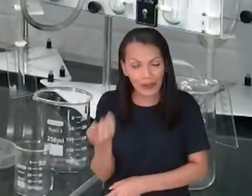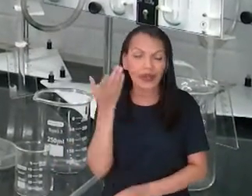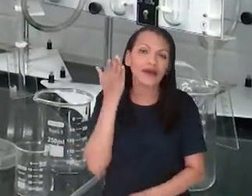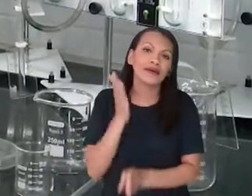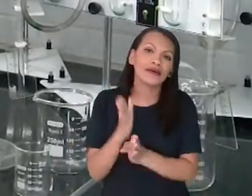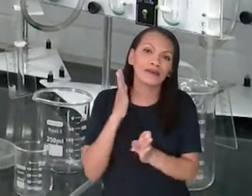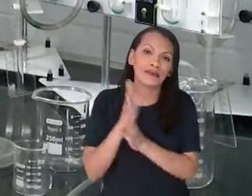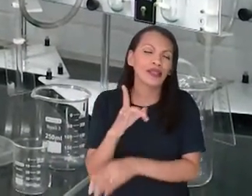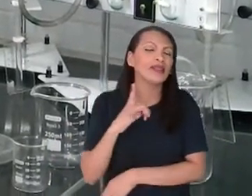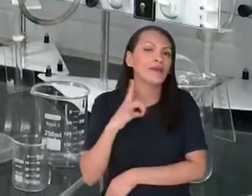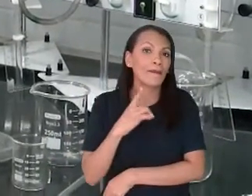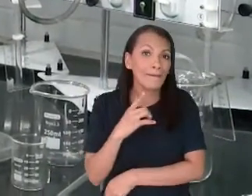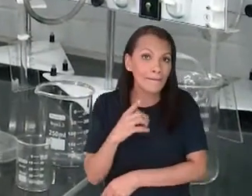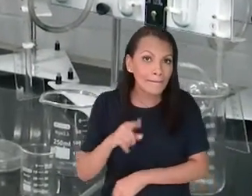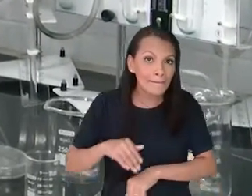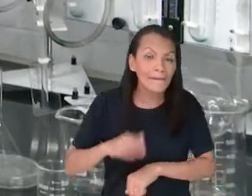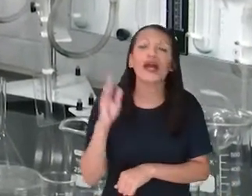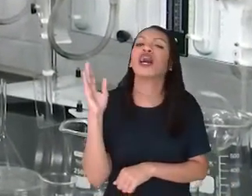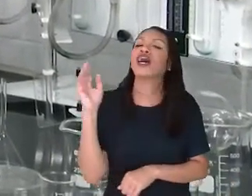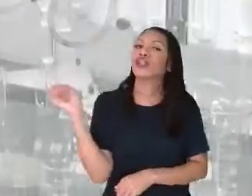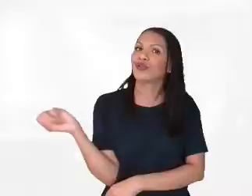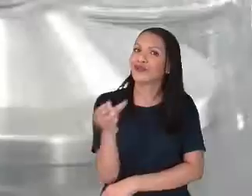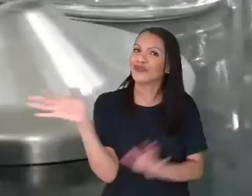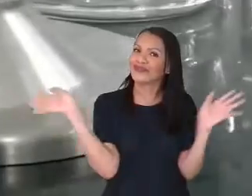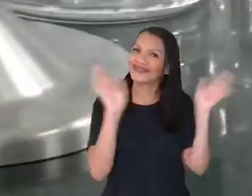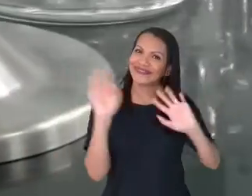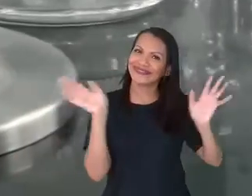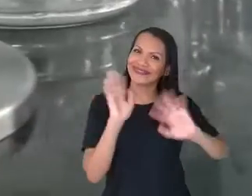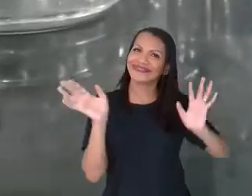encontro teremos mais novidades. Tchau, pessoal!